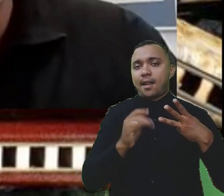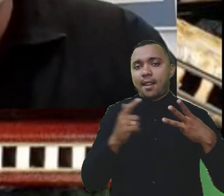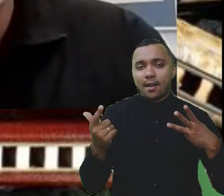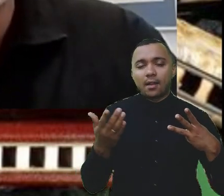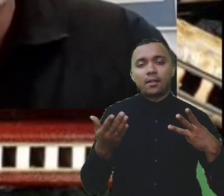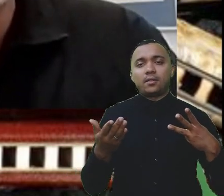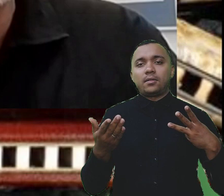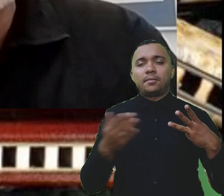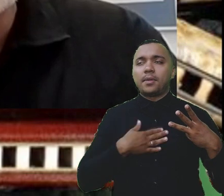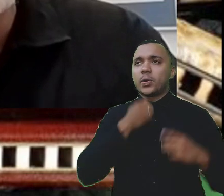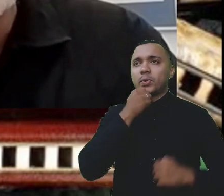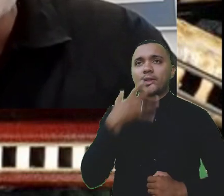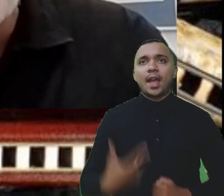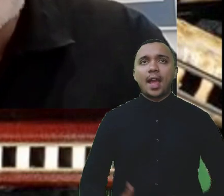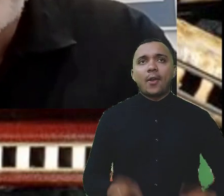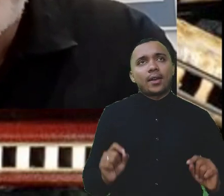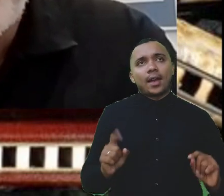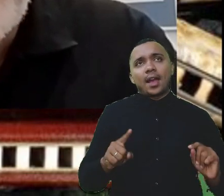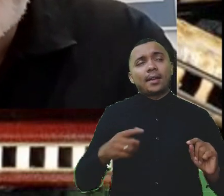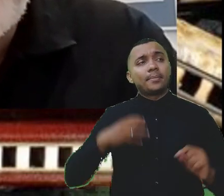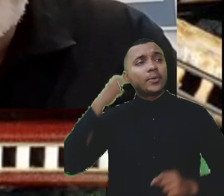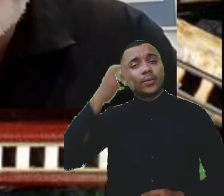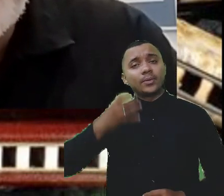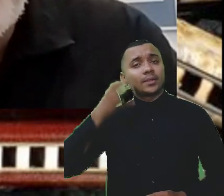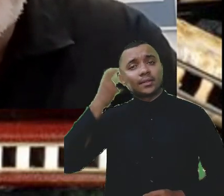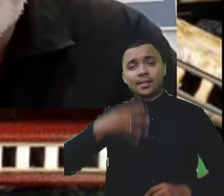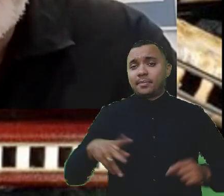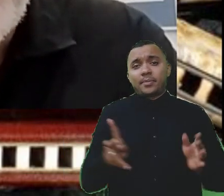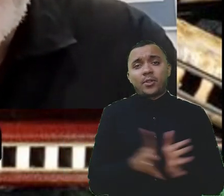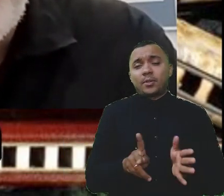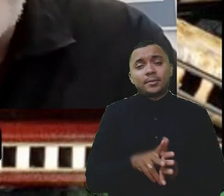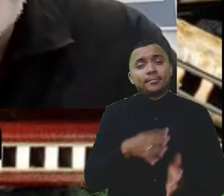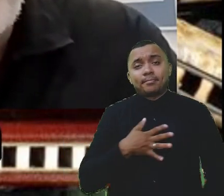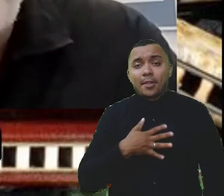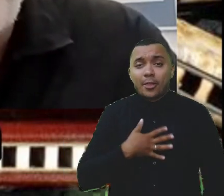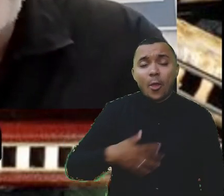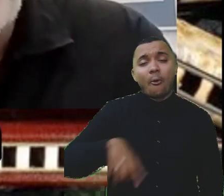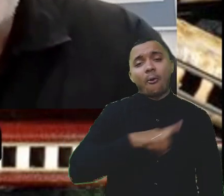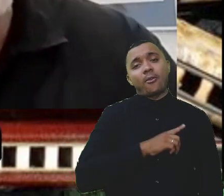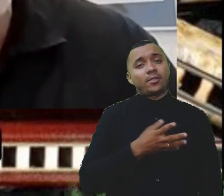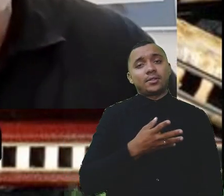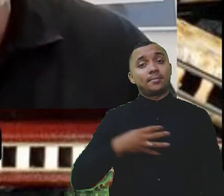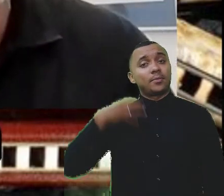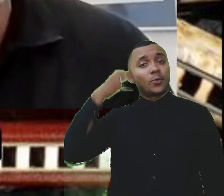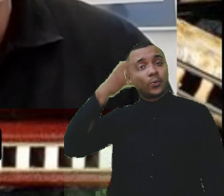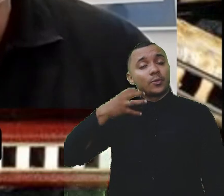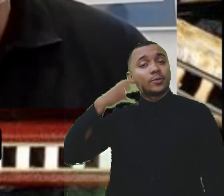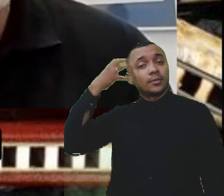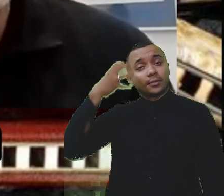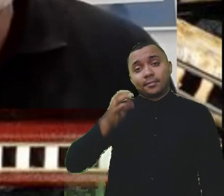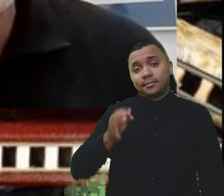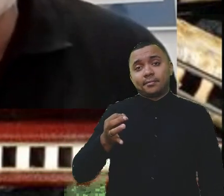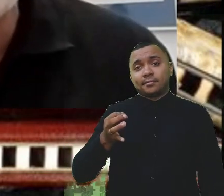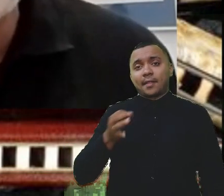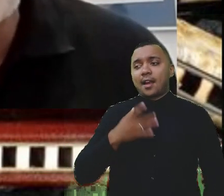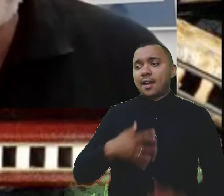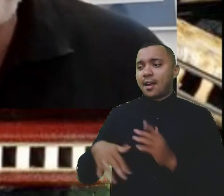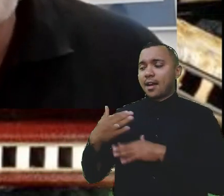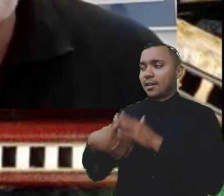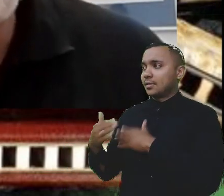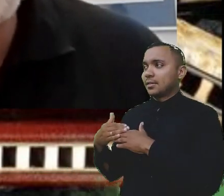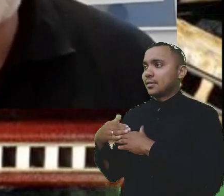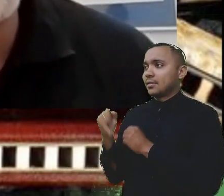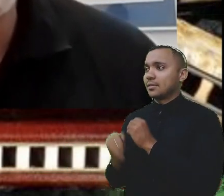que eu vou dizer? É a música nossa, né? É a nossa música, né? É a música que foi gerada,